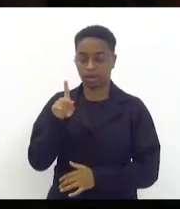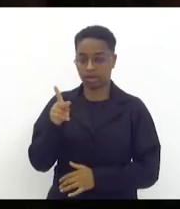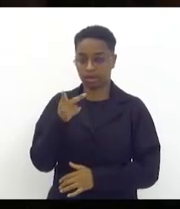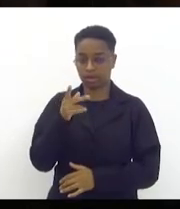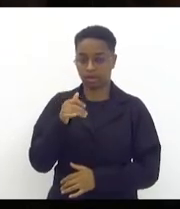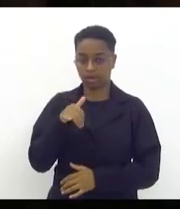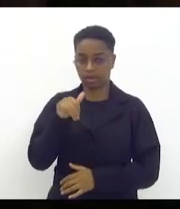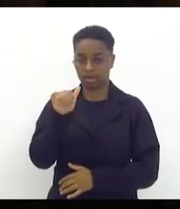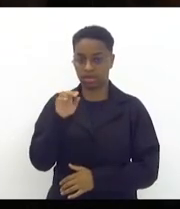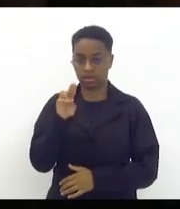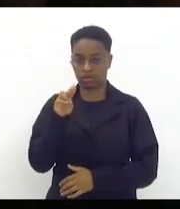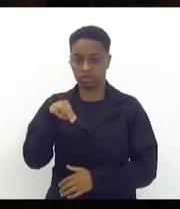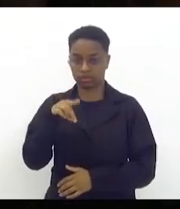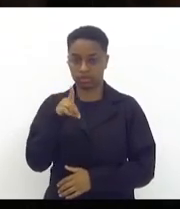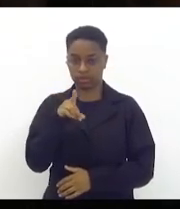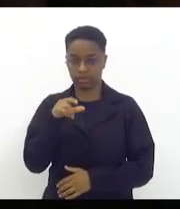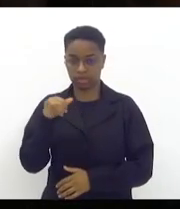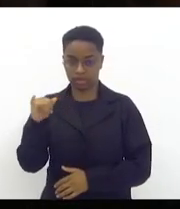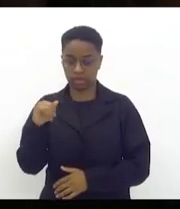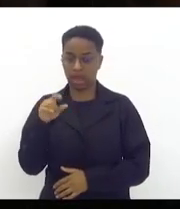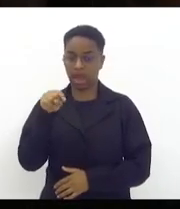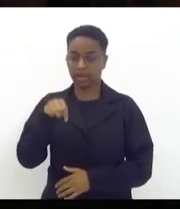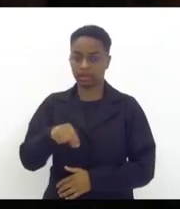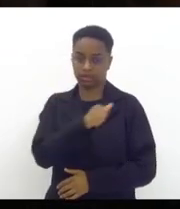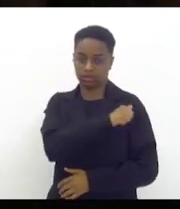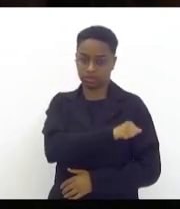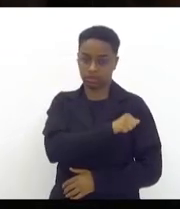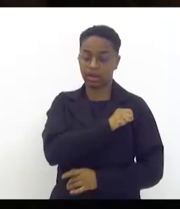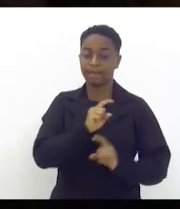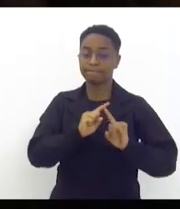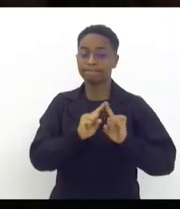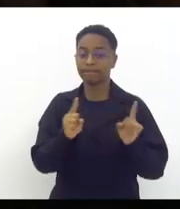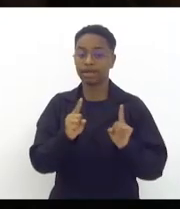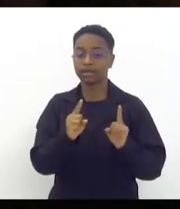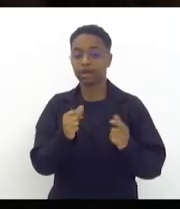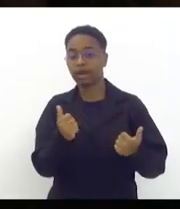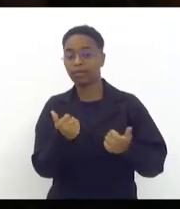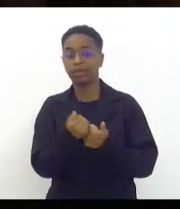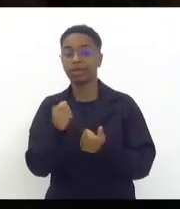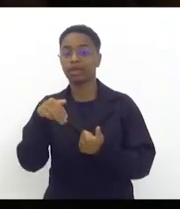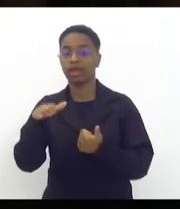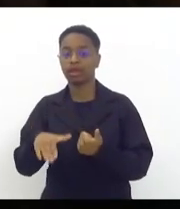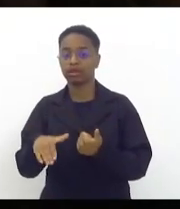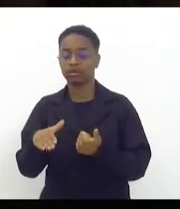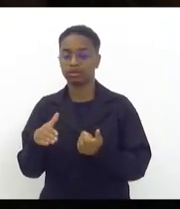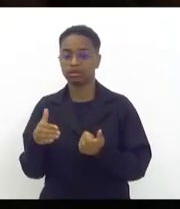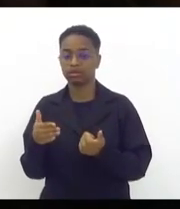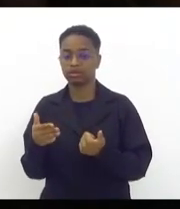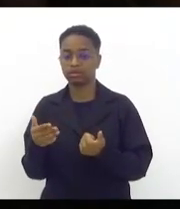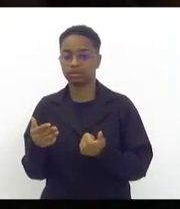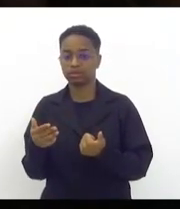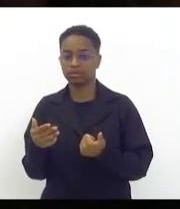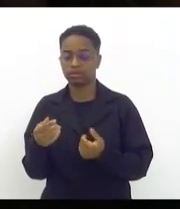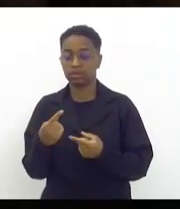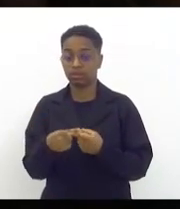né, aqui no Rio de Janeiro, quem se beneficia? Eles têm